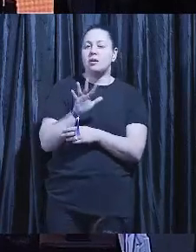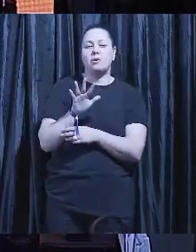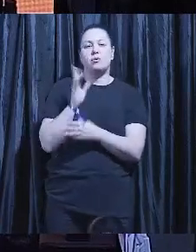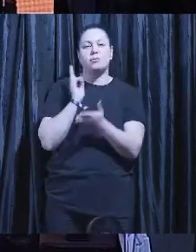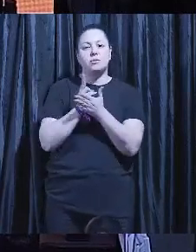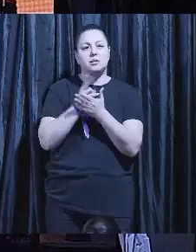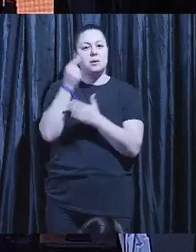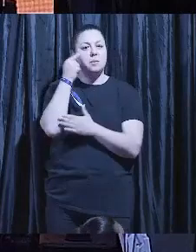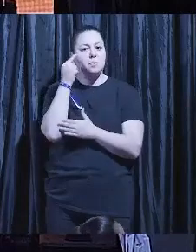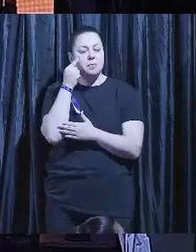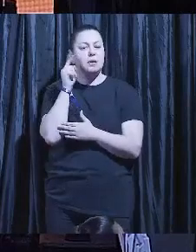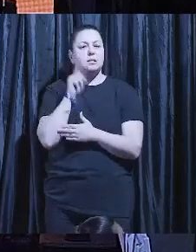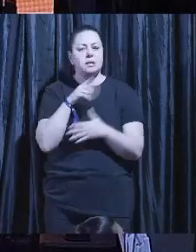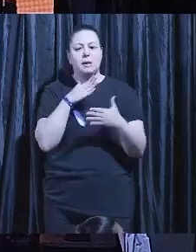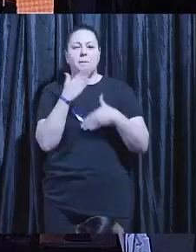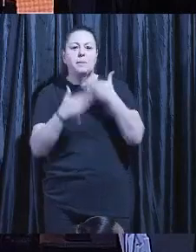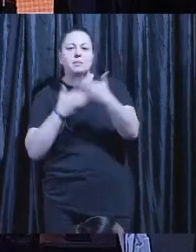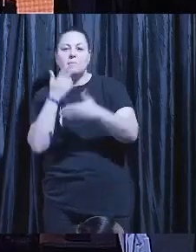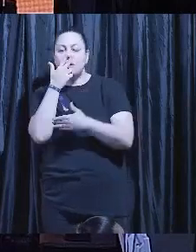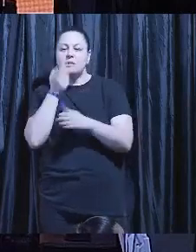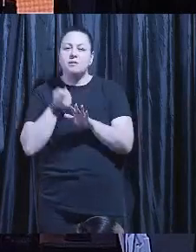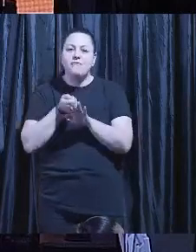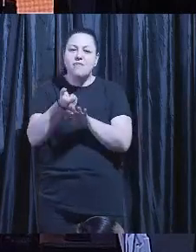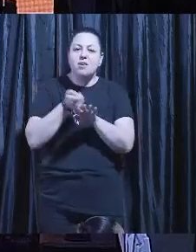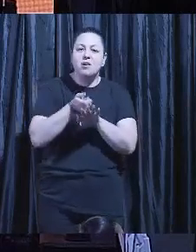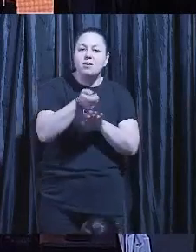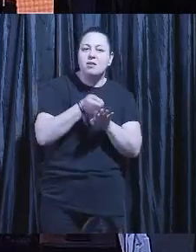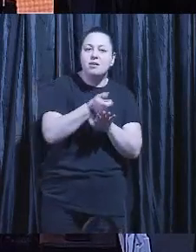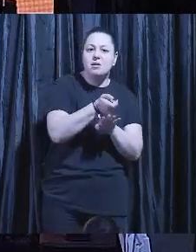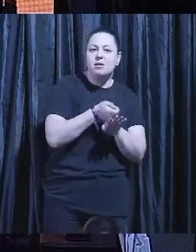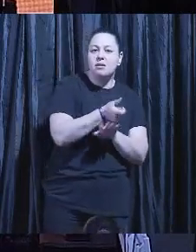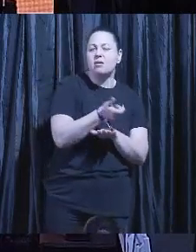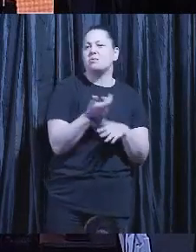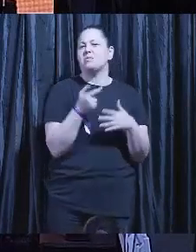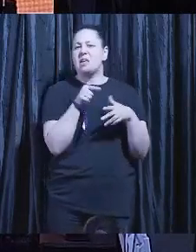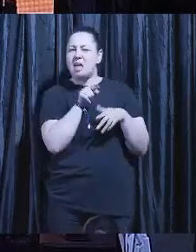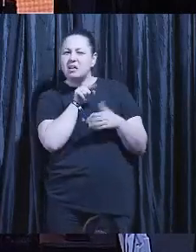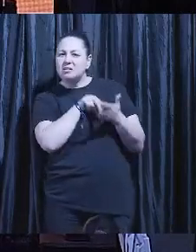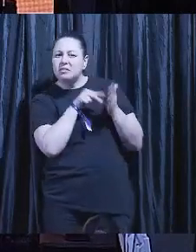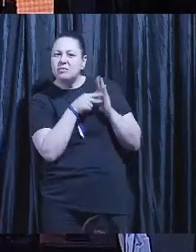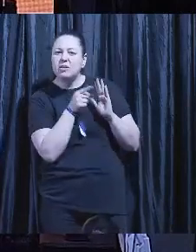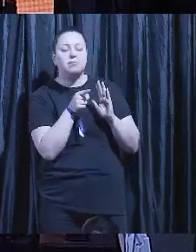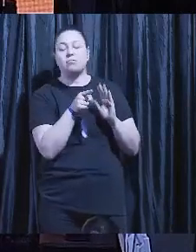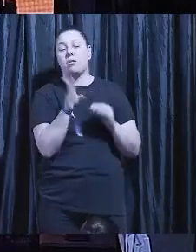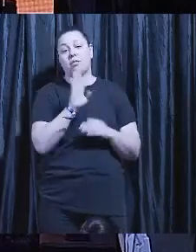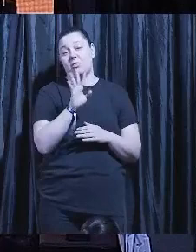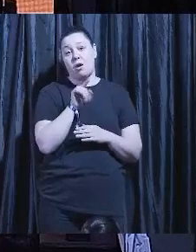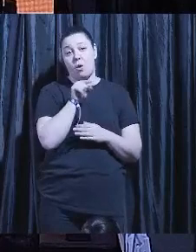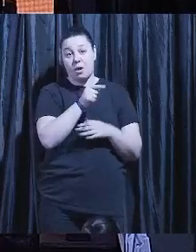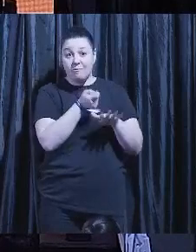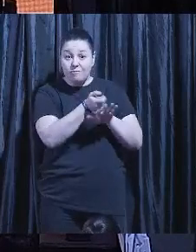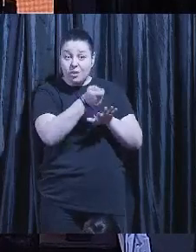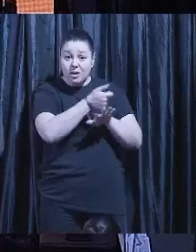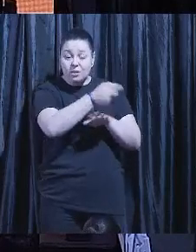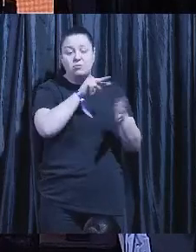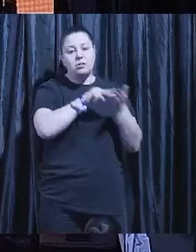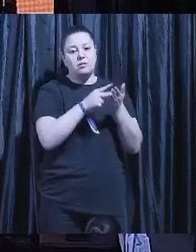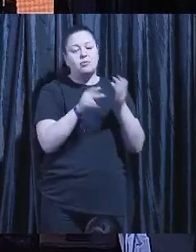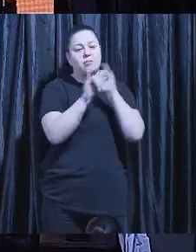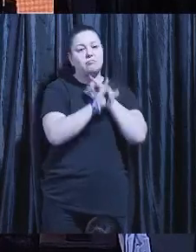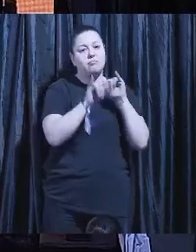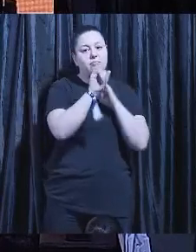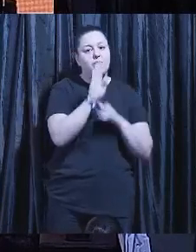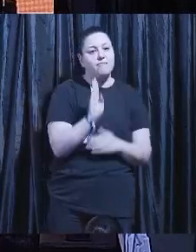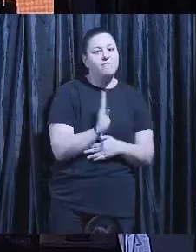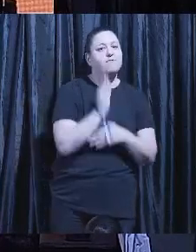pensa na desinformação no processo da fake news. Desinformação é fake news? Não, fake news é uma notícia falsa. Né? É um